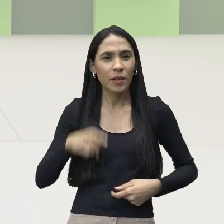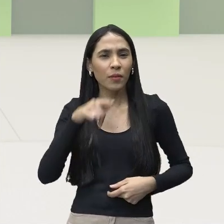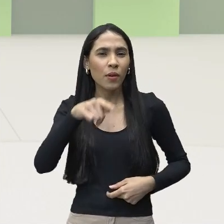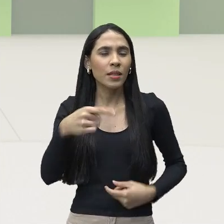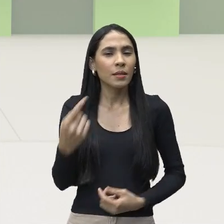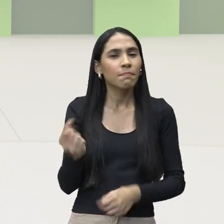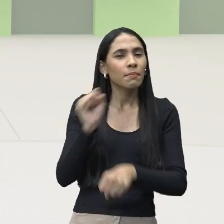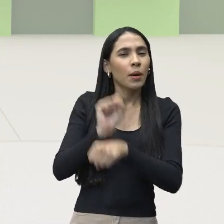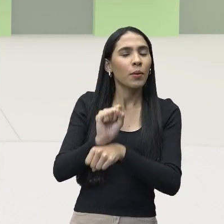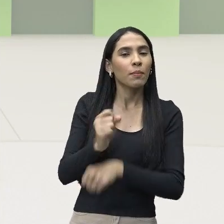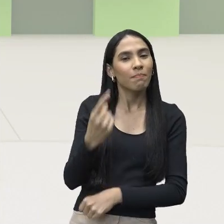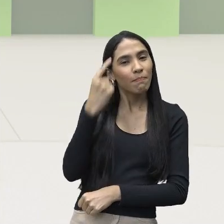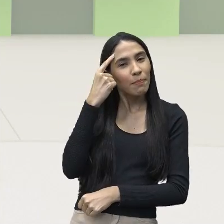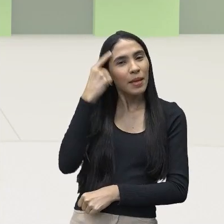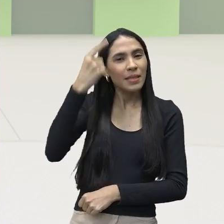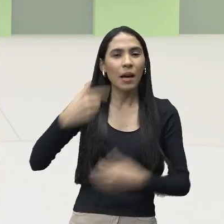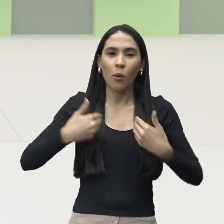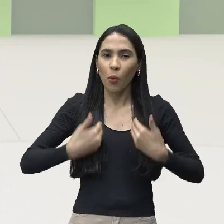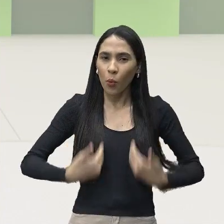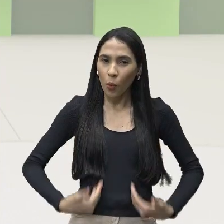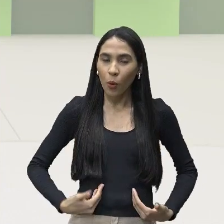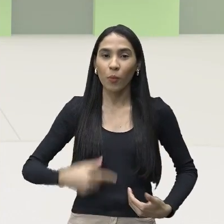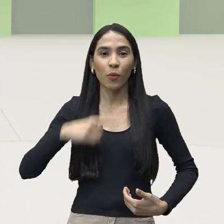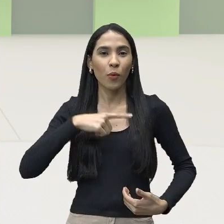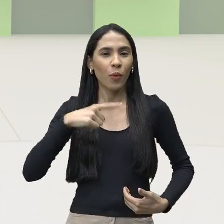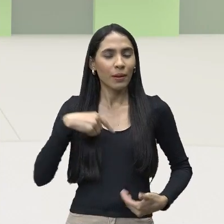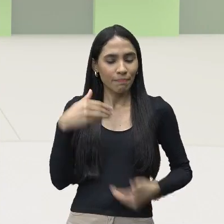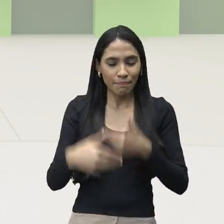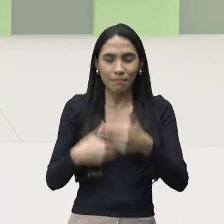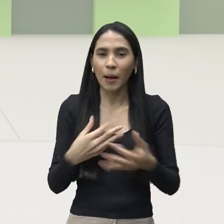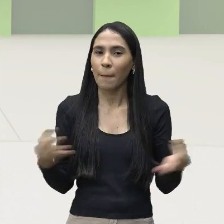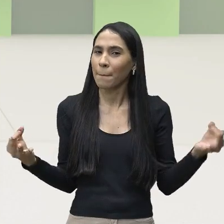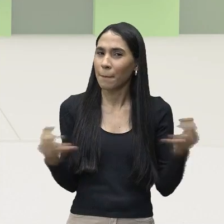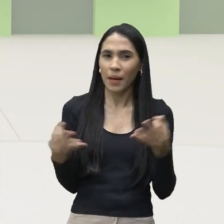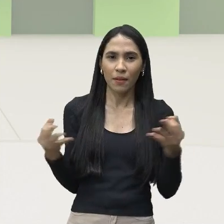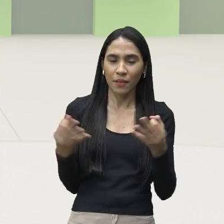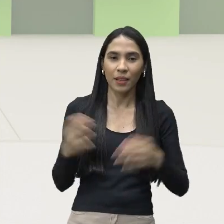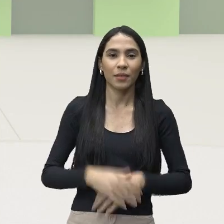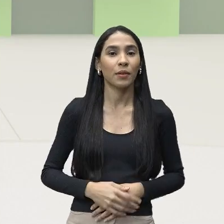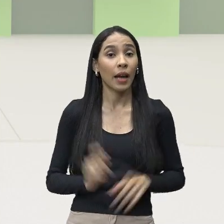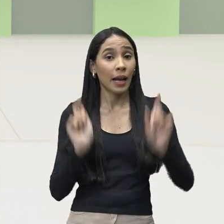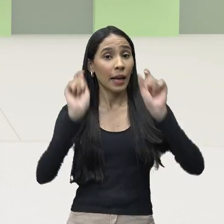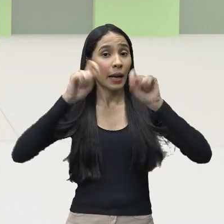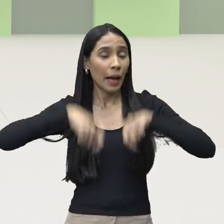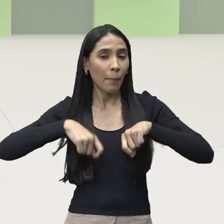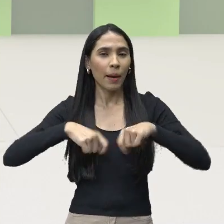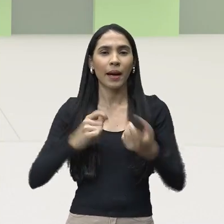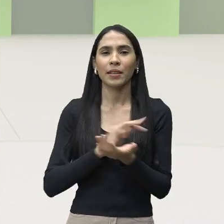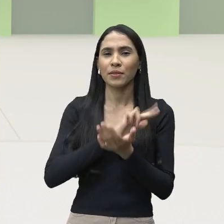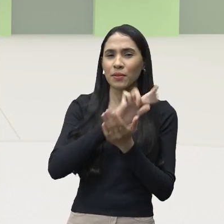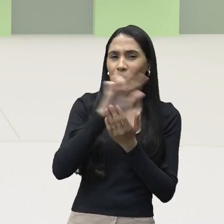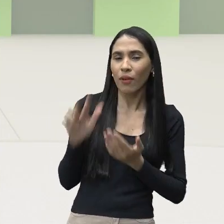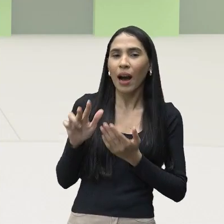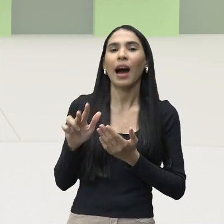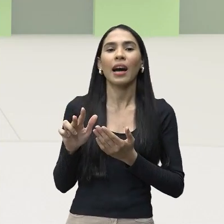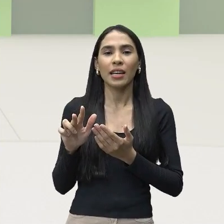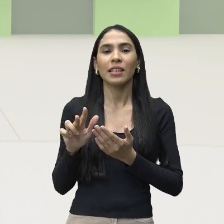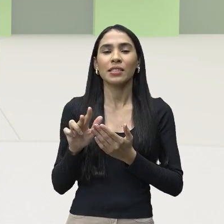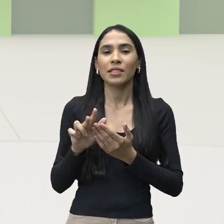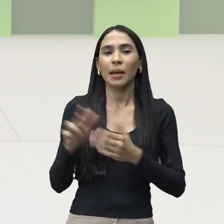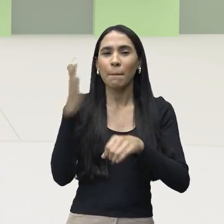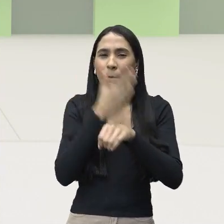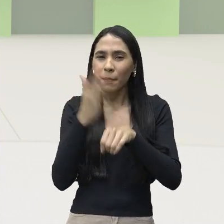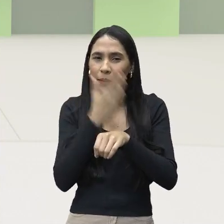para pensar aí que o nosso corpo ele tem um funcionamento que é incrível, né? Ele é capaz aí de realizar diversas atividades que